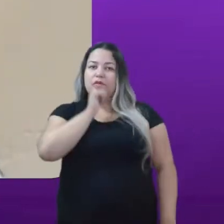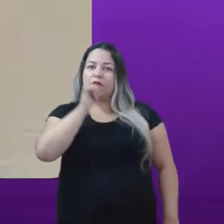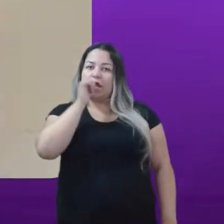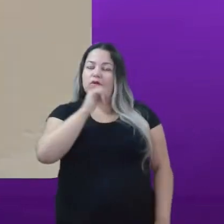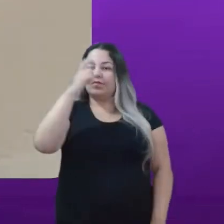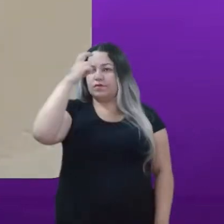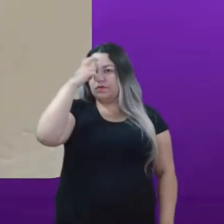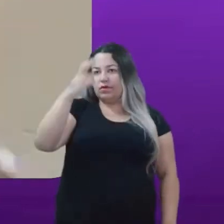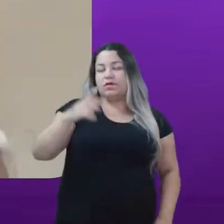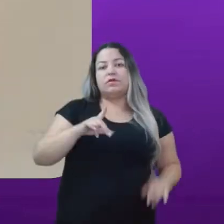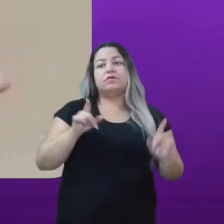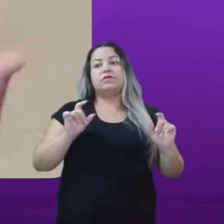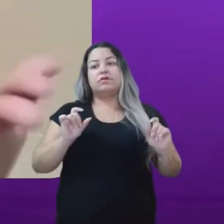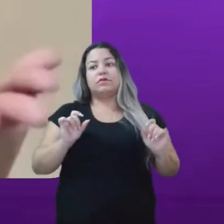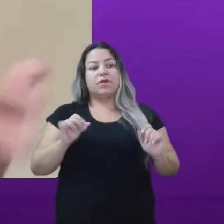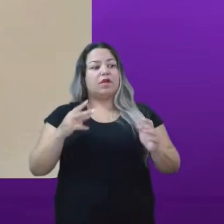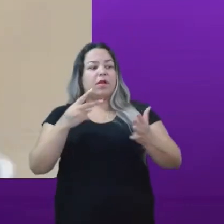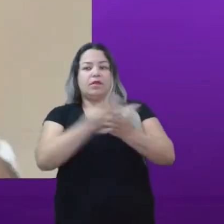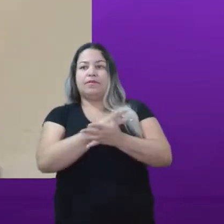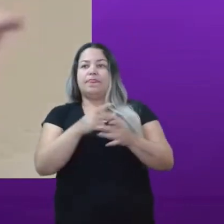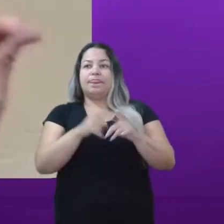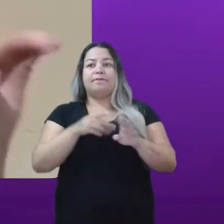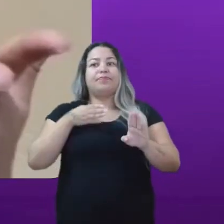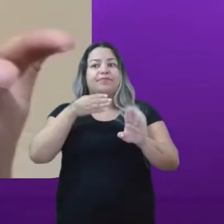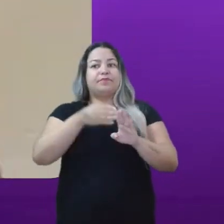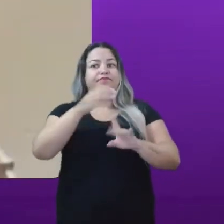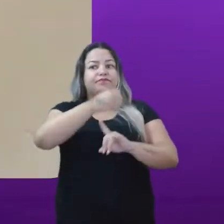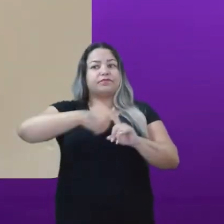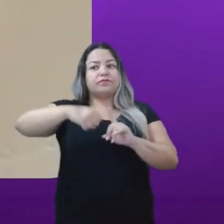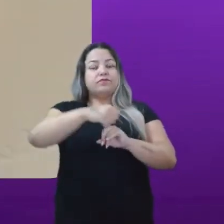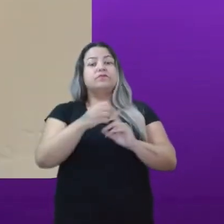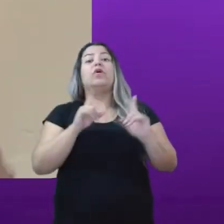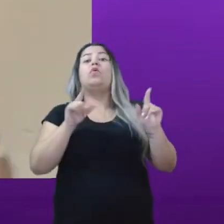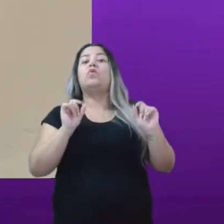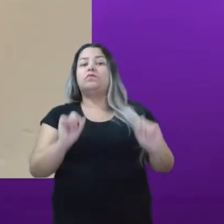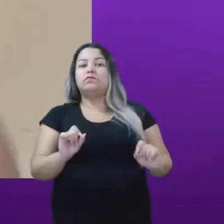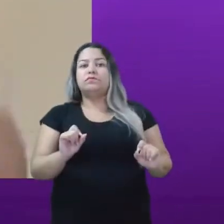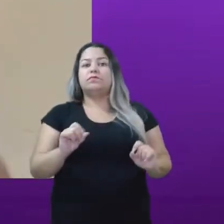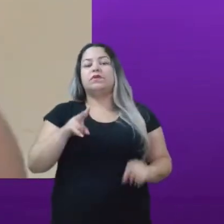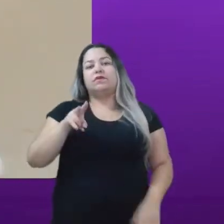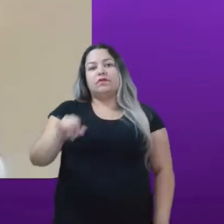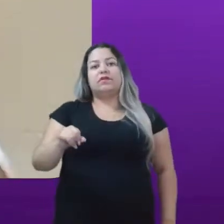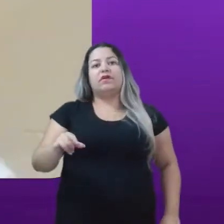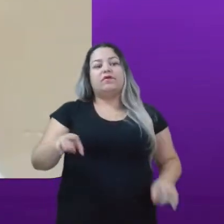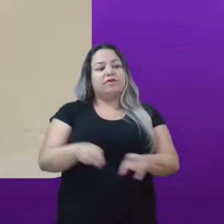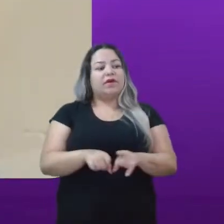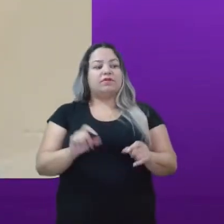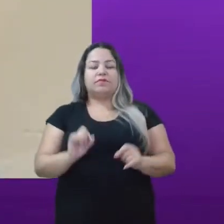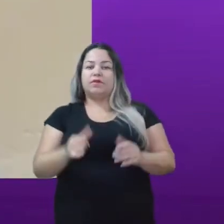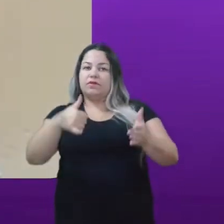ela impacta diretamente a sociedade. Como? Ela vai formar a